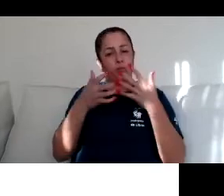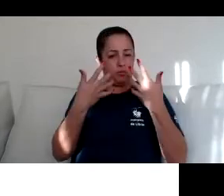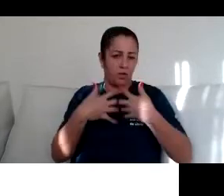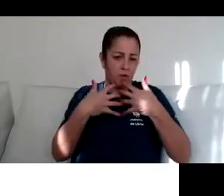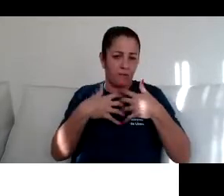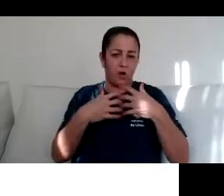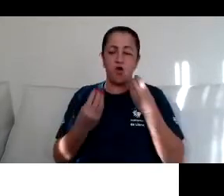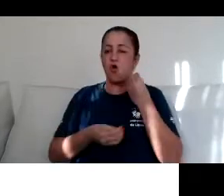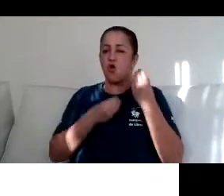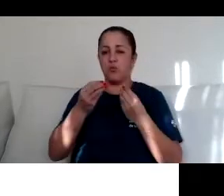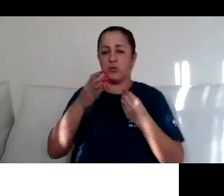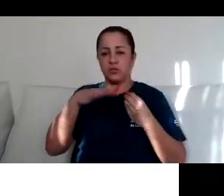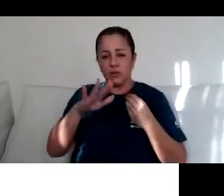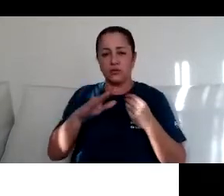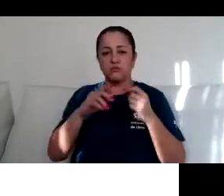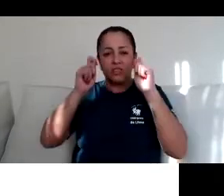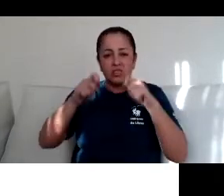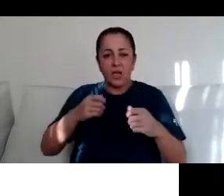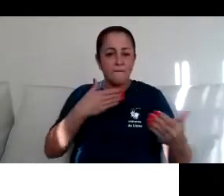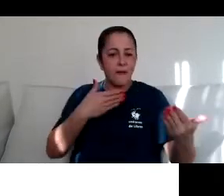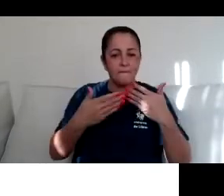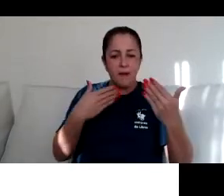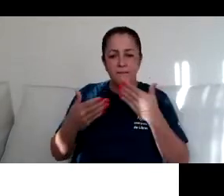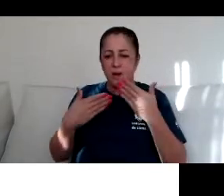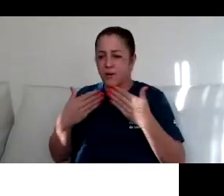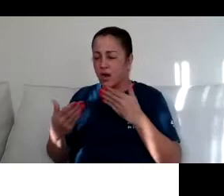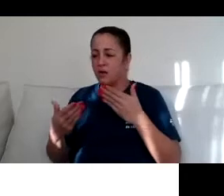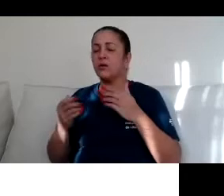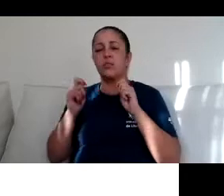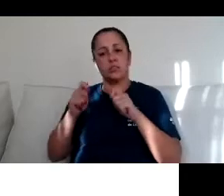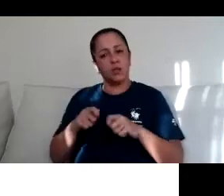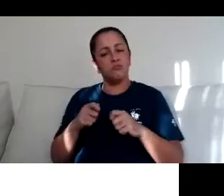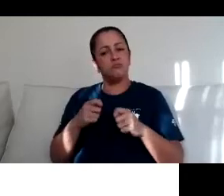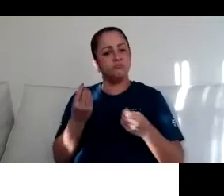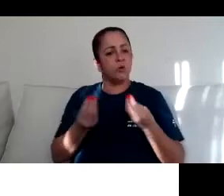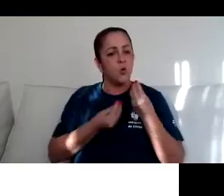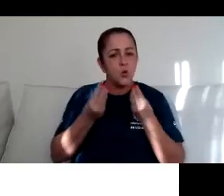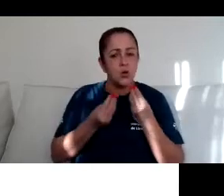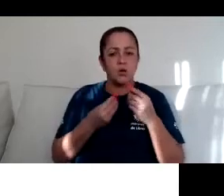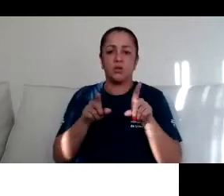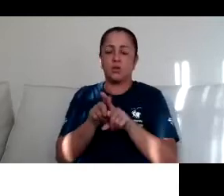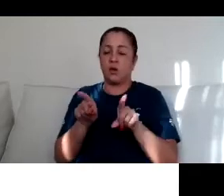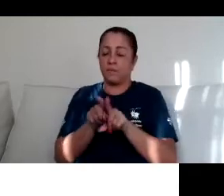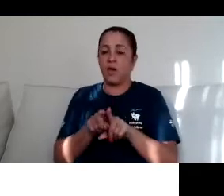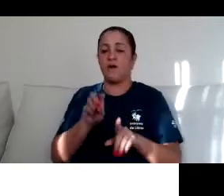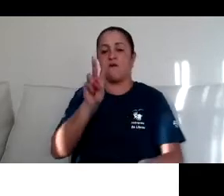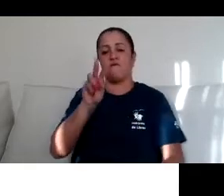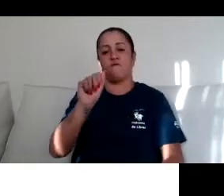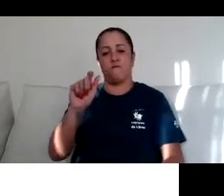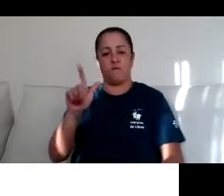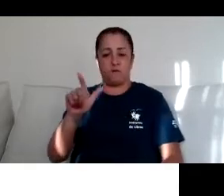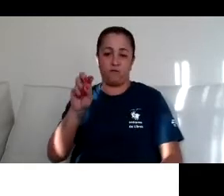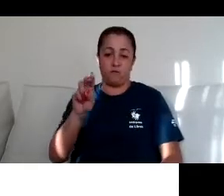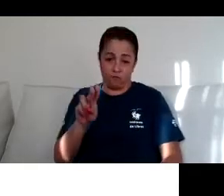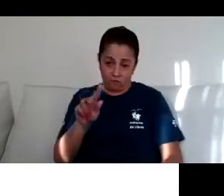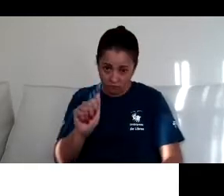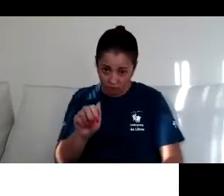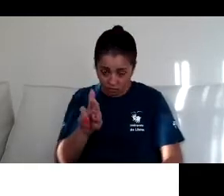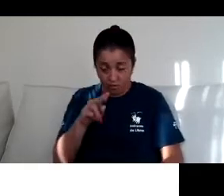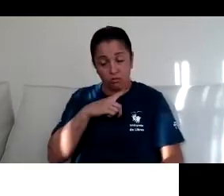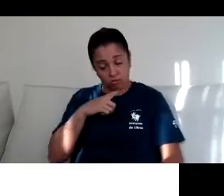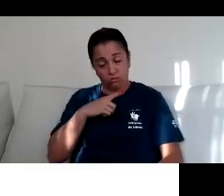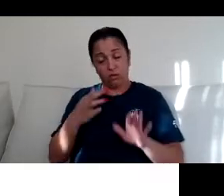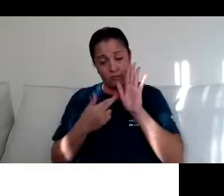podia dialogar. Como um exemplo, o nosso querido baobá, representando a ancestralidade negra de mais de